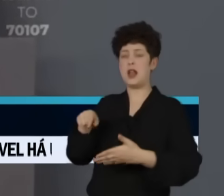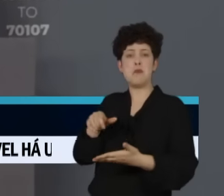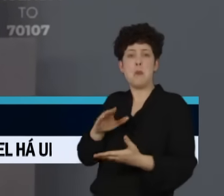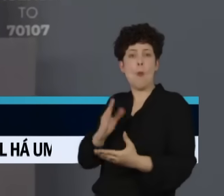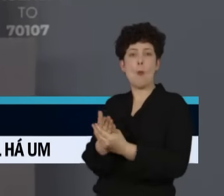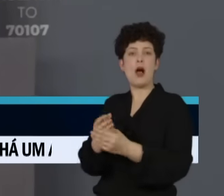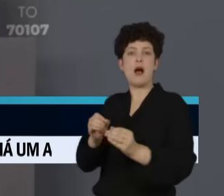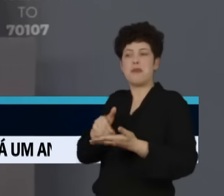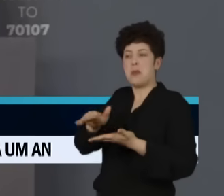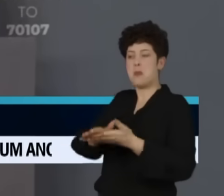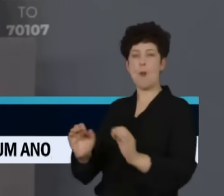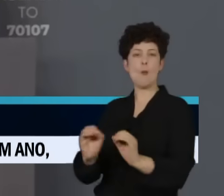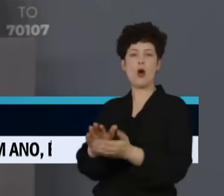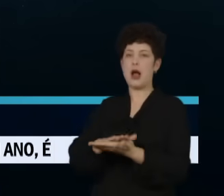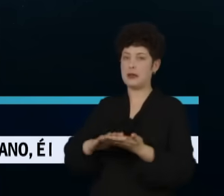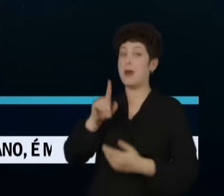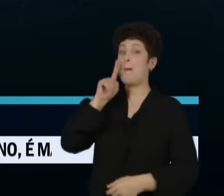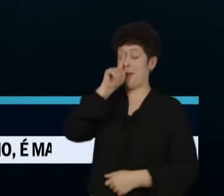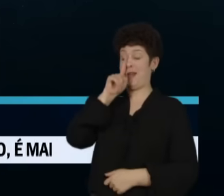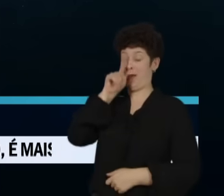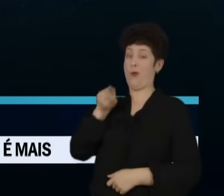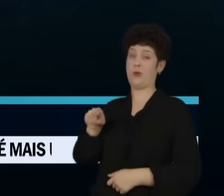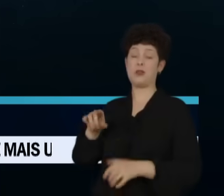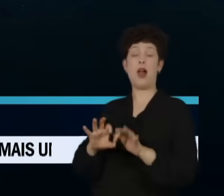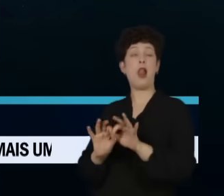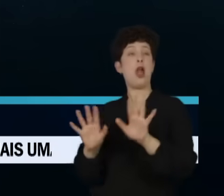atos e isto pode ser perigoso.